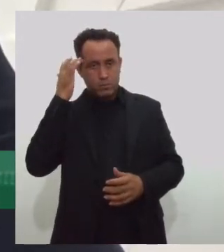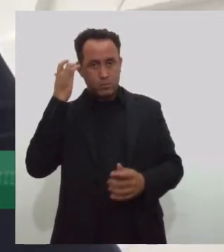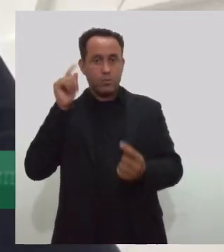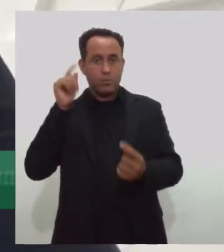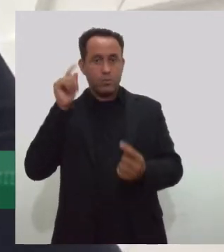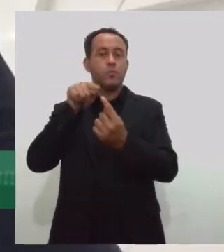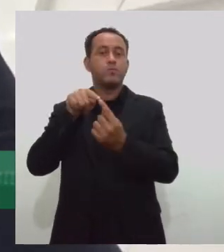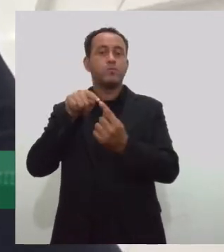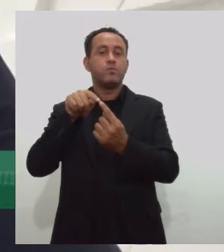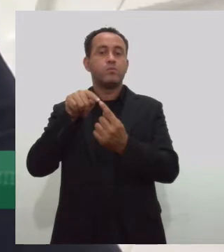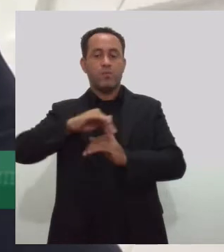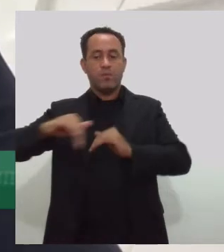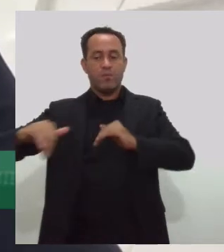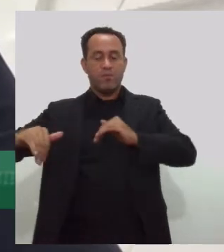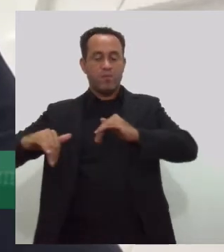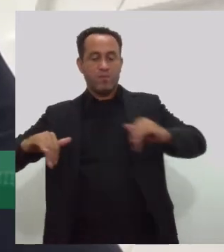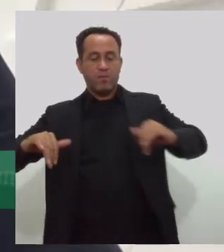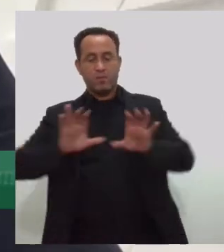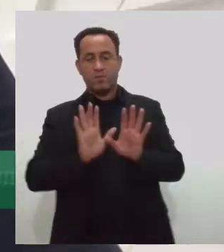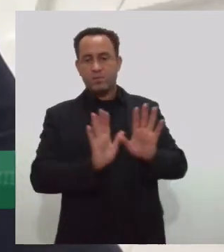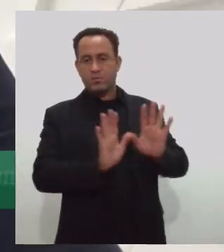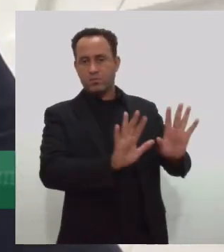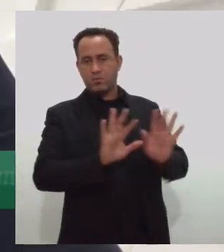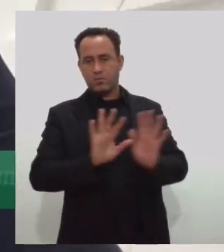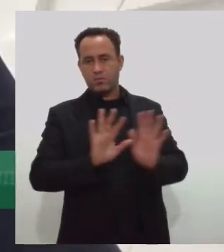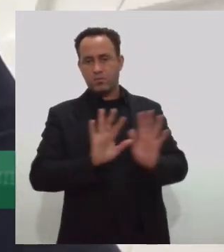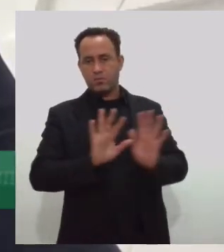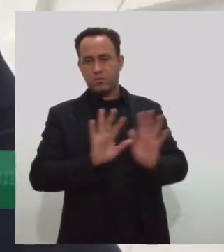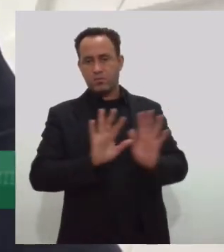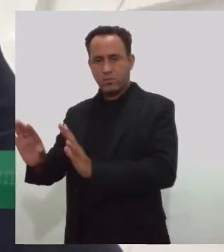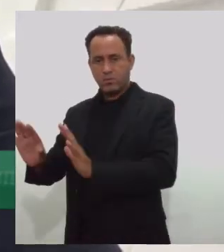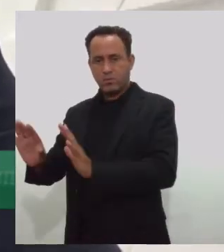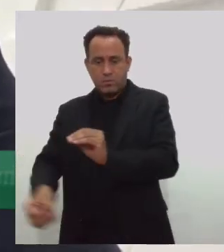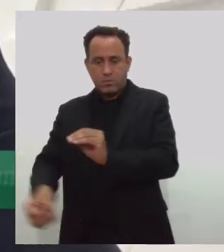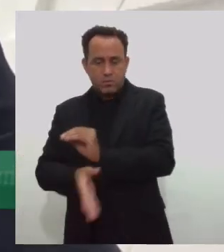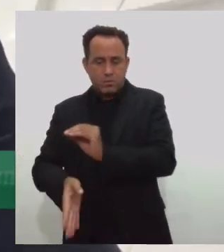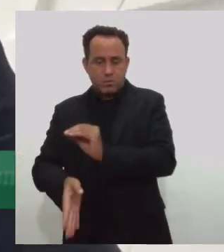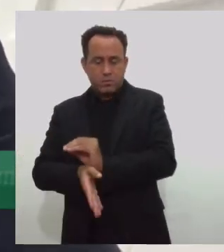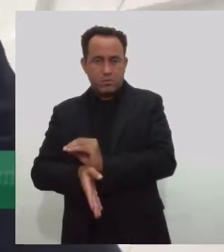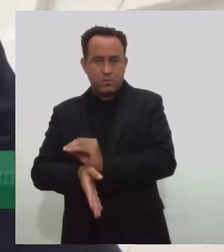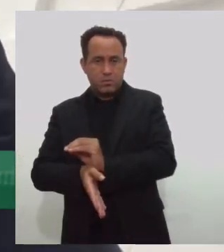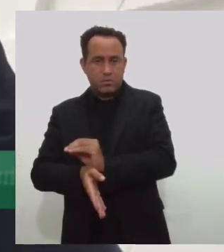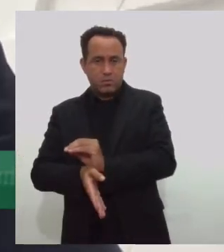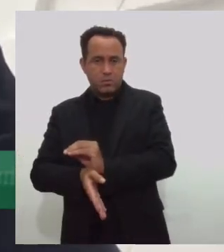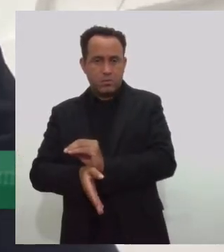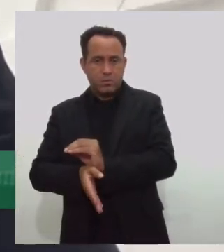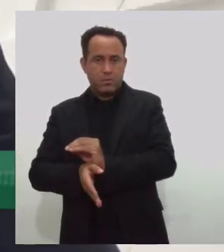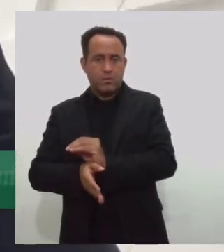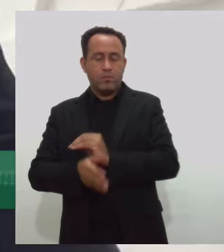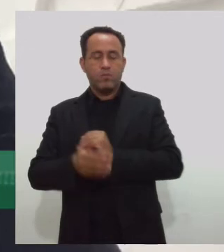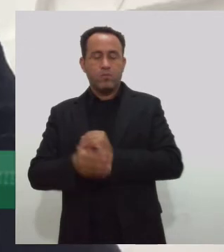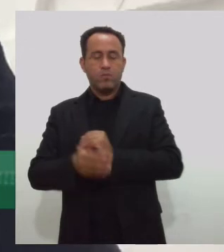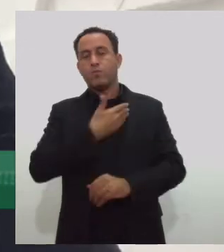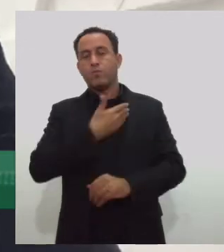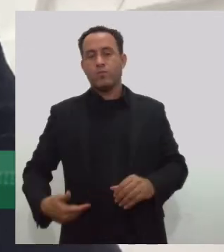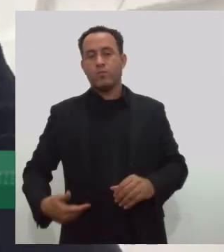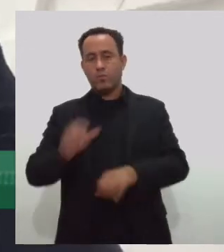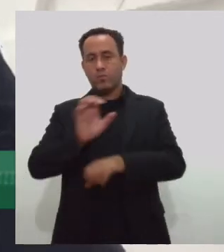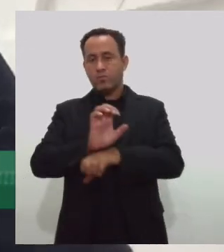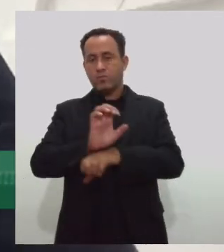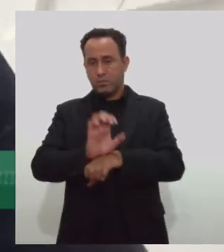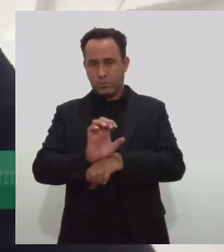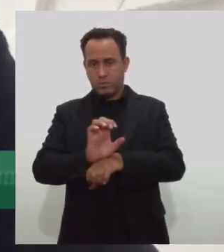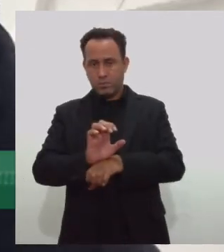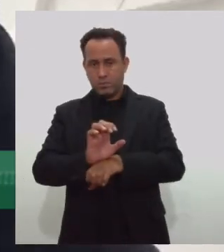exatamente afastar aquele agente que é desonesto da função pública, porque veja bem, a pessoa